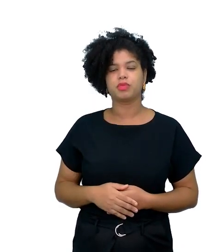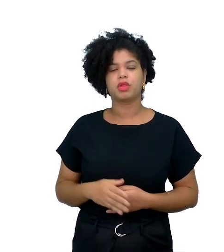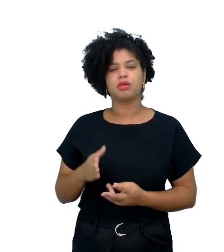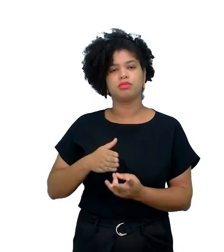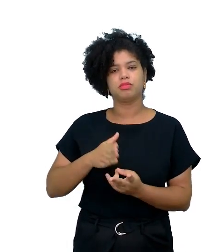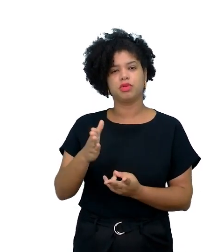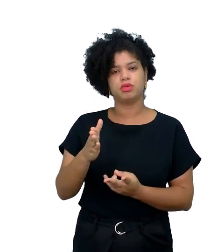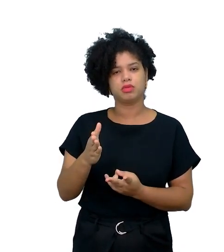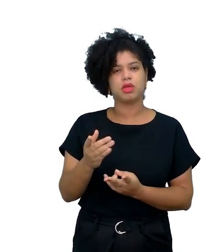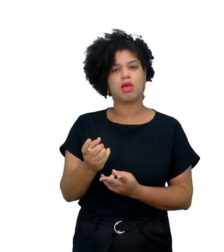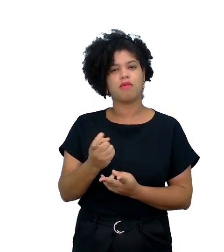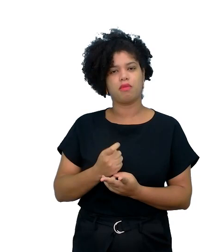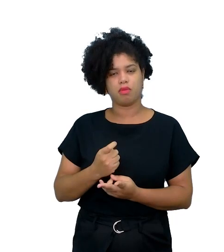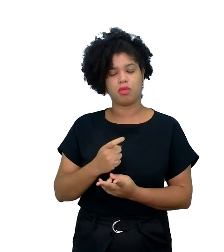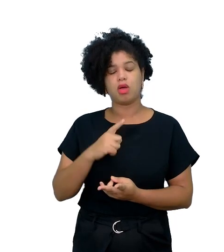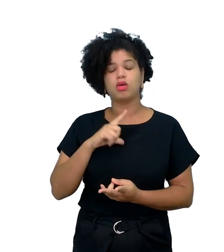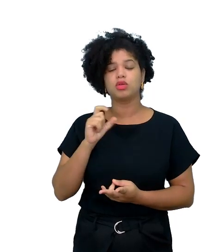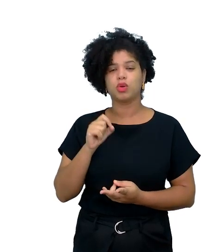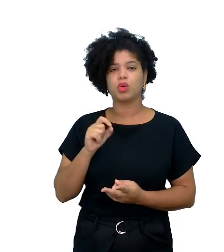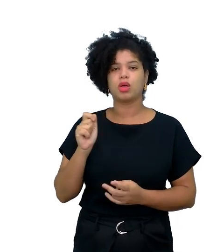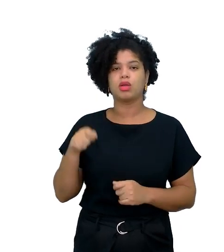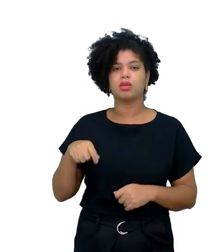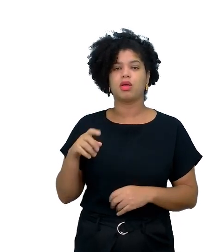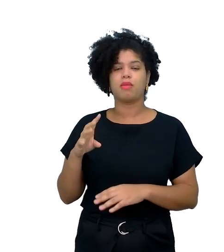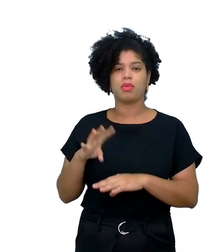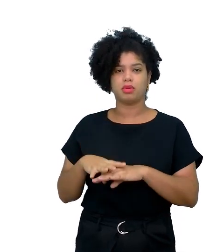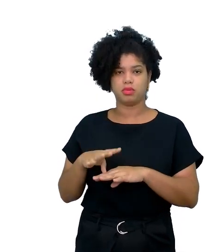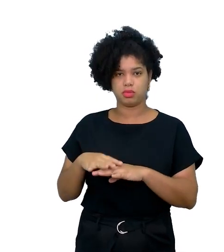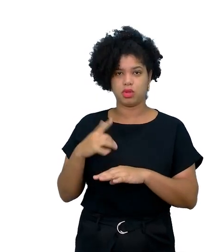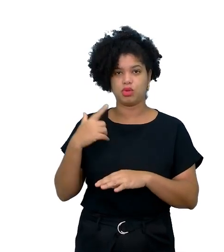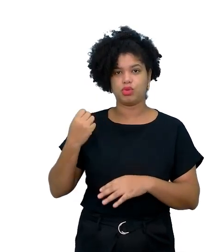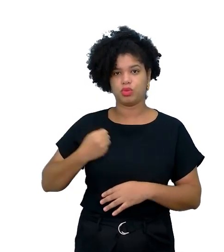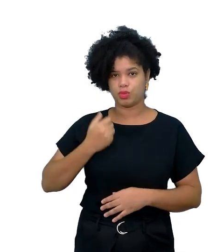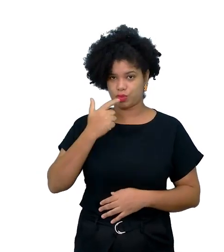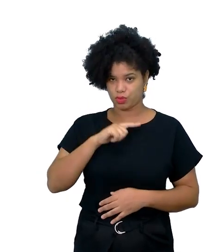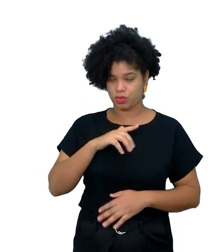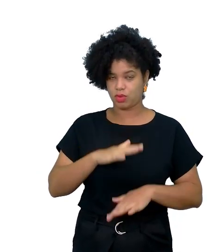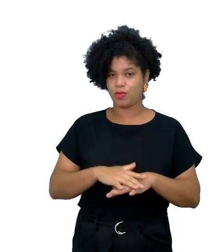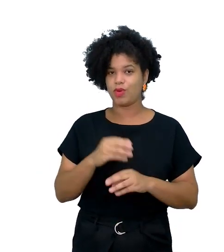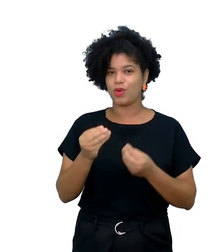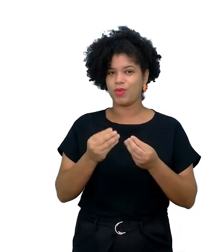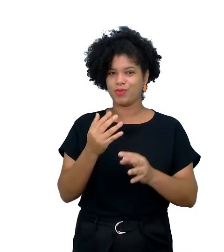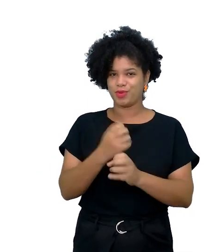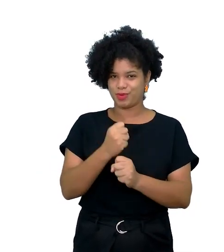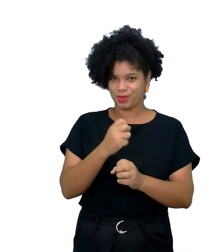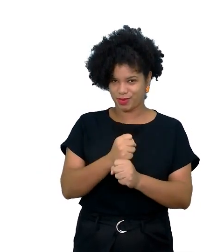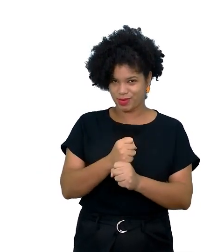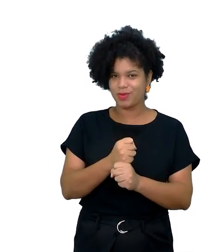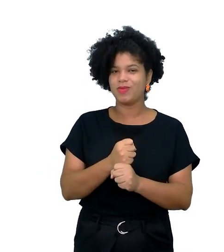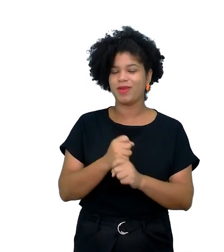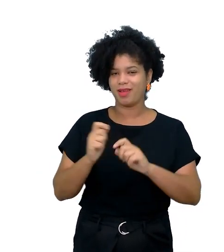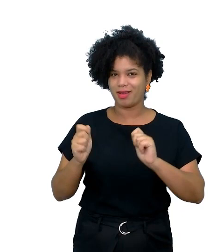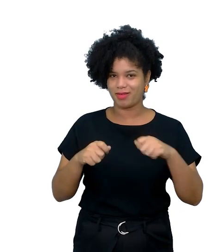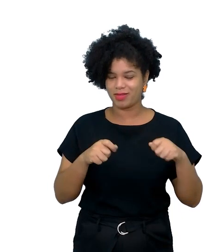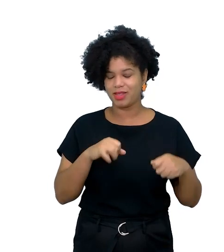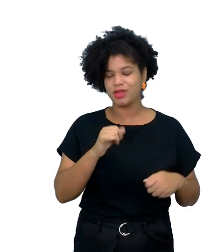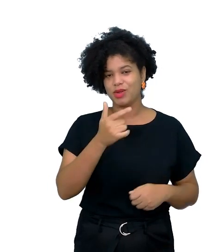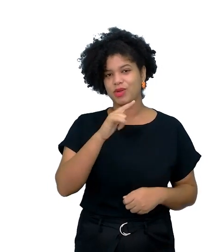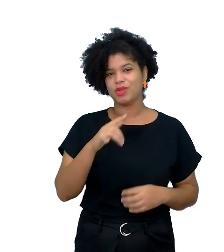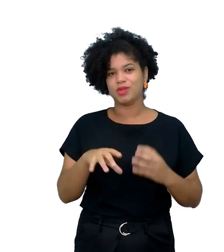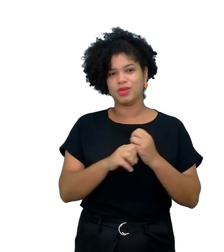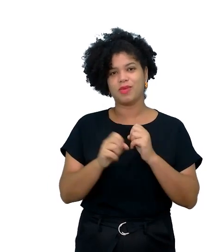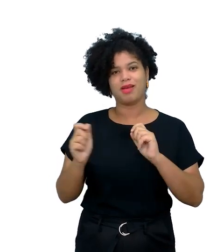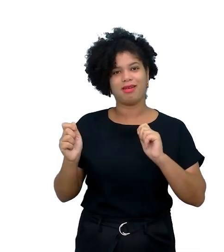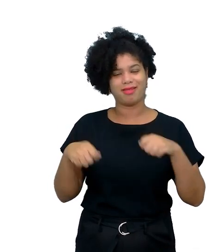tempo que ela pode matematizar, né, os números, realizando a contagem na medida que contam algo, e